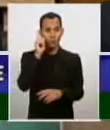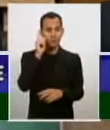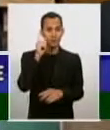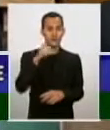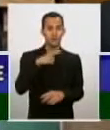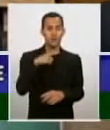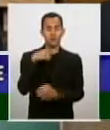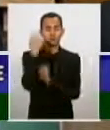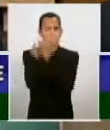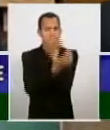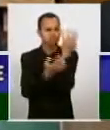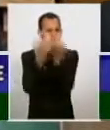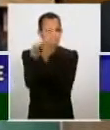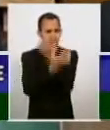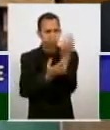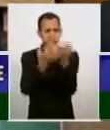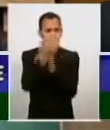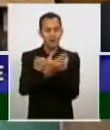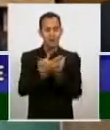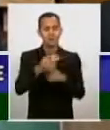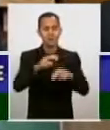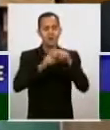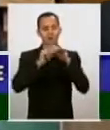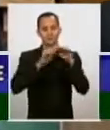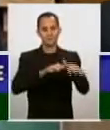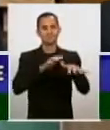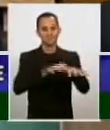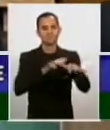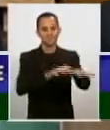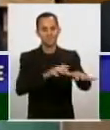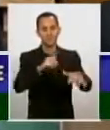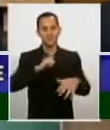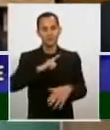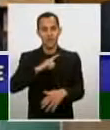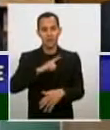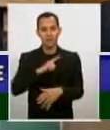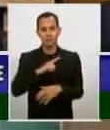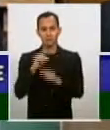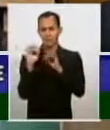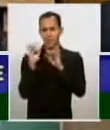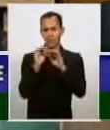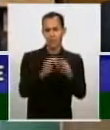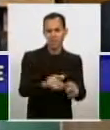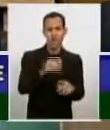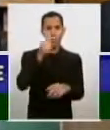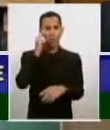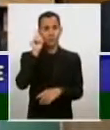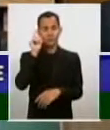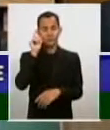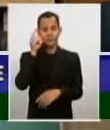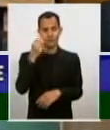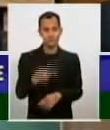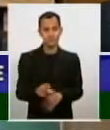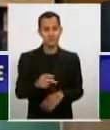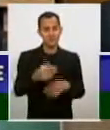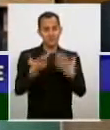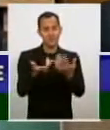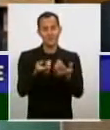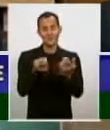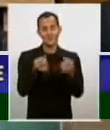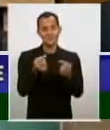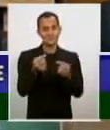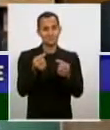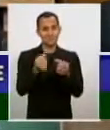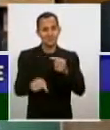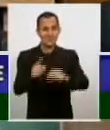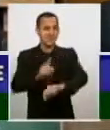muito movimentada, com as manifestações, que nós recebemos muitos visitantes no dia de ontem, não houve clima